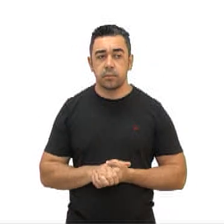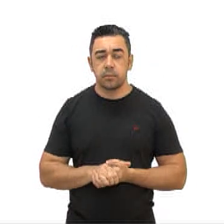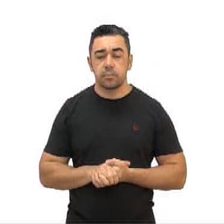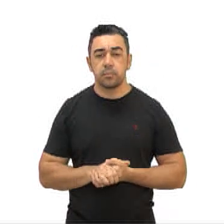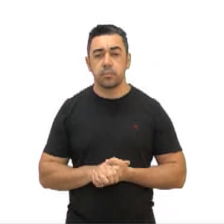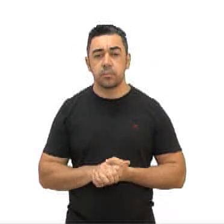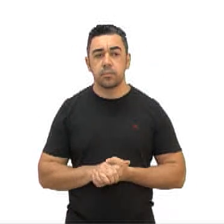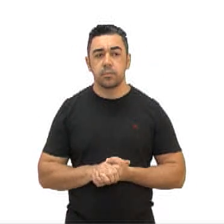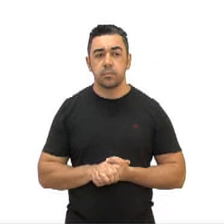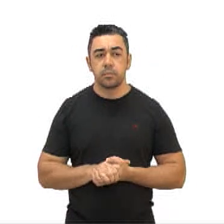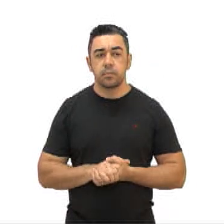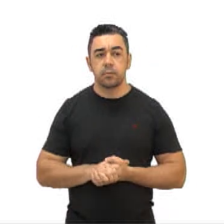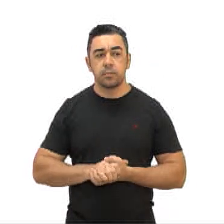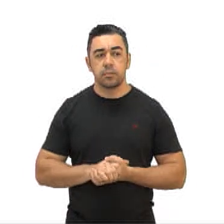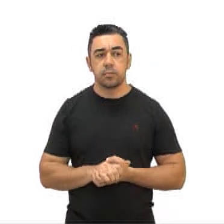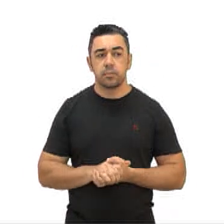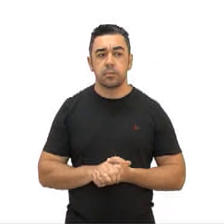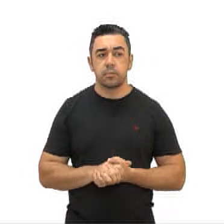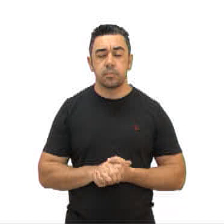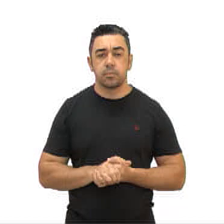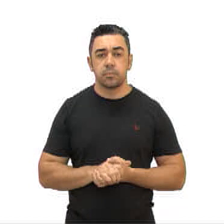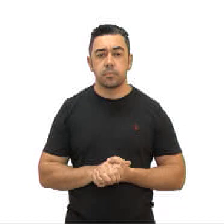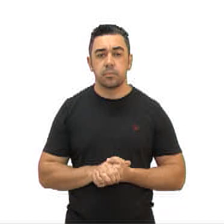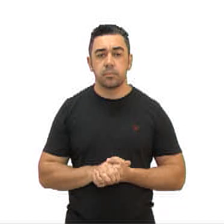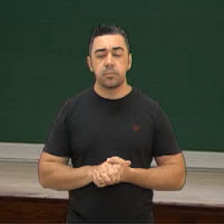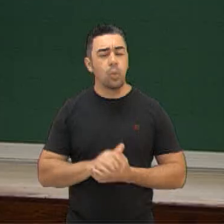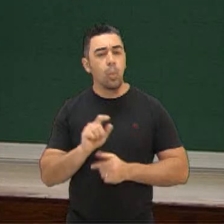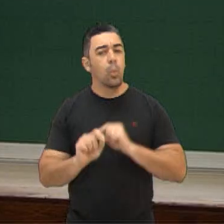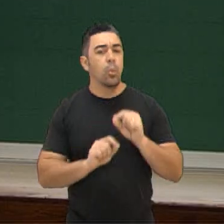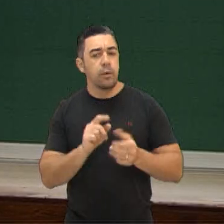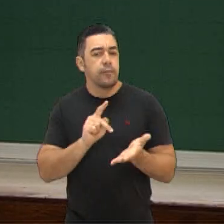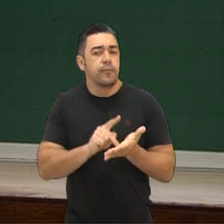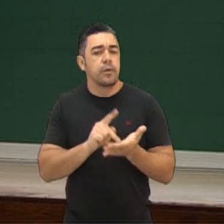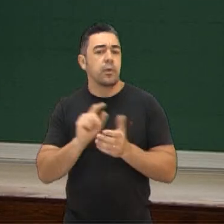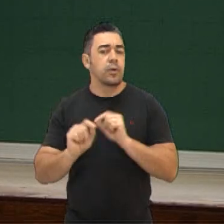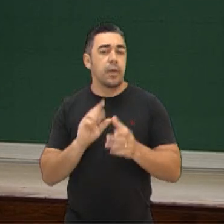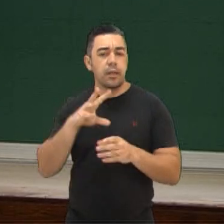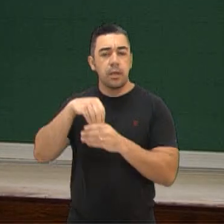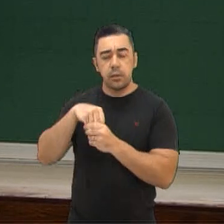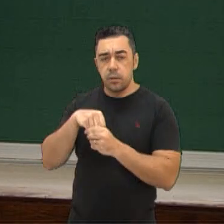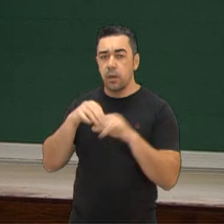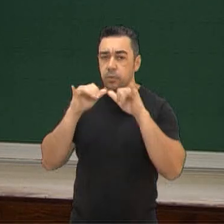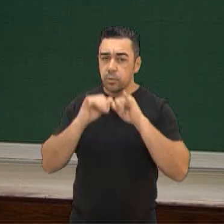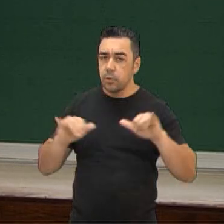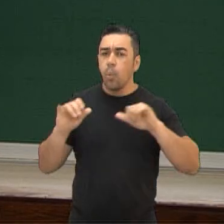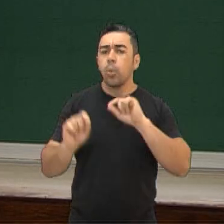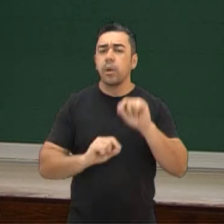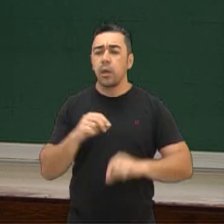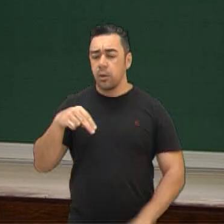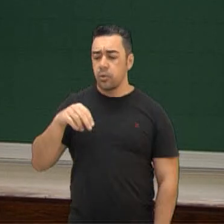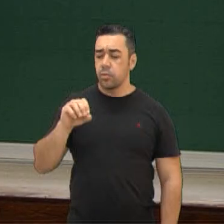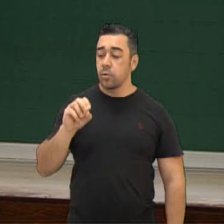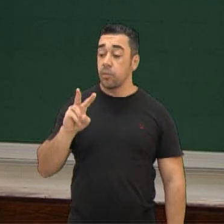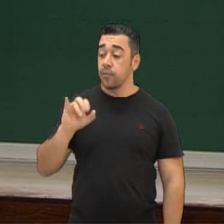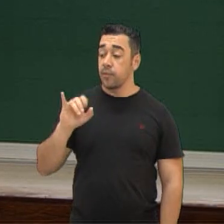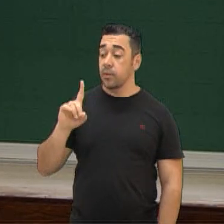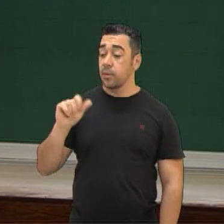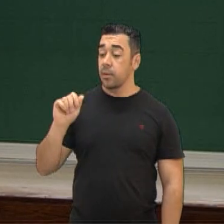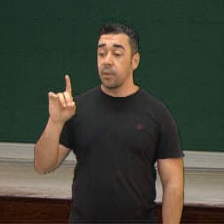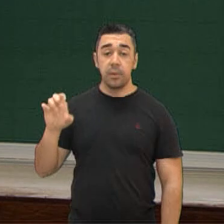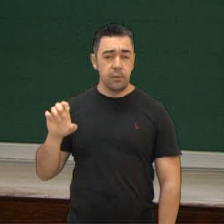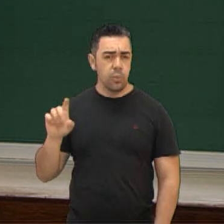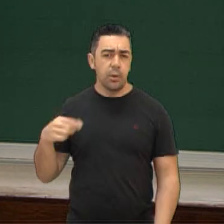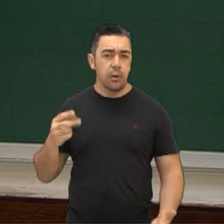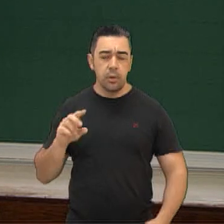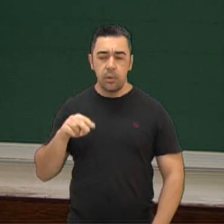que realmente é a notícia, né? Realmente o que interessa. O que seria essa novidade? Essa novidade é